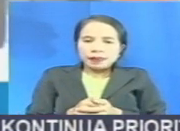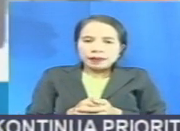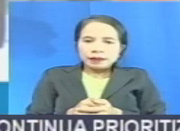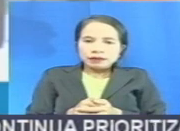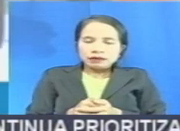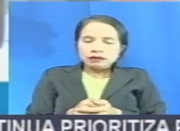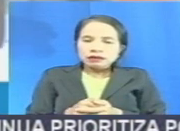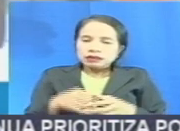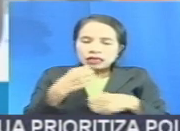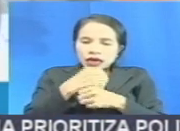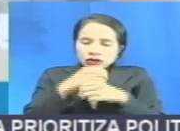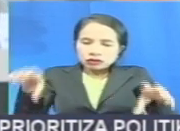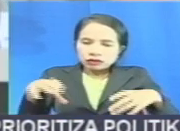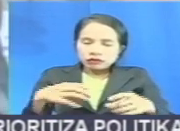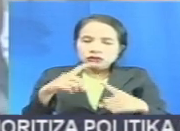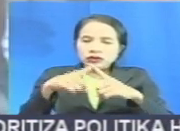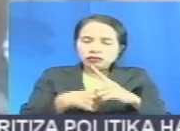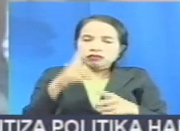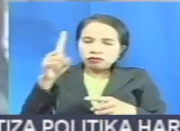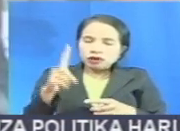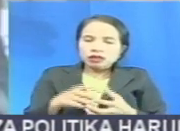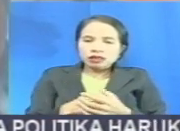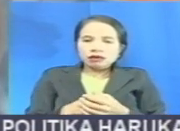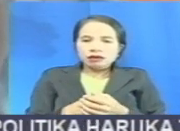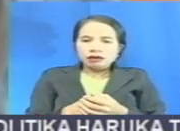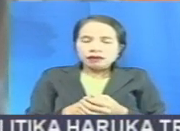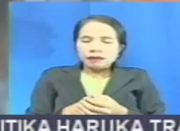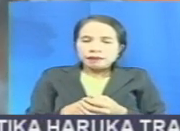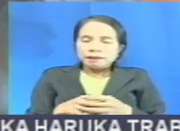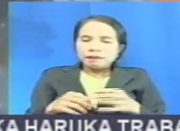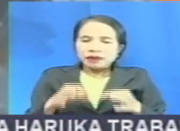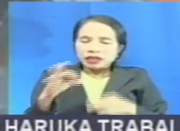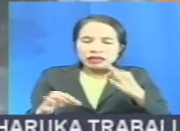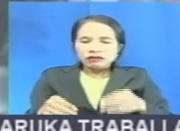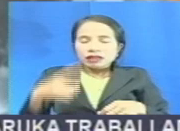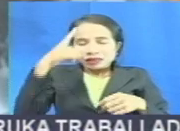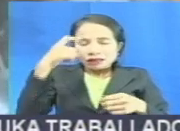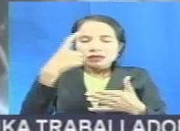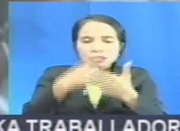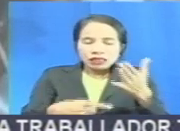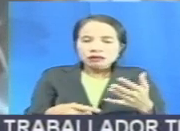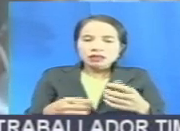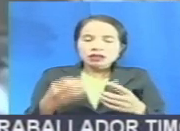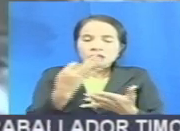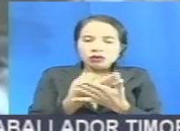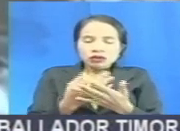presta-se a ser sirani serviço durante fulan ida mais, mas também sama que sirani salário até a data lá